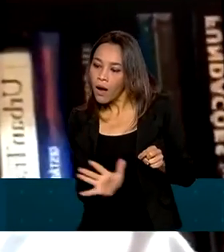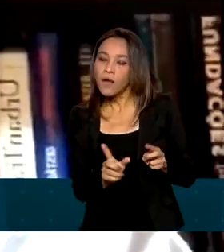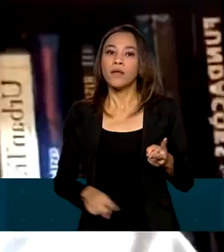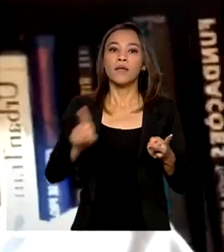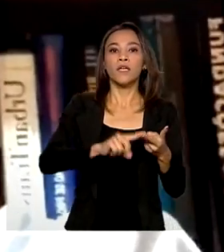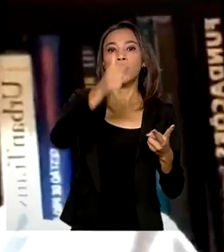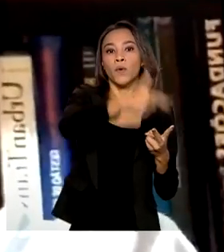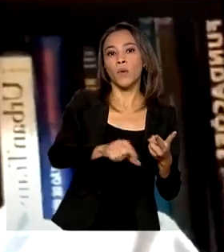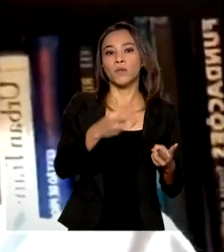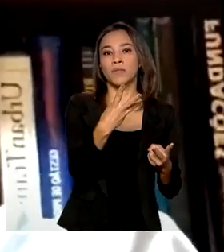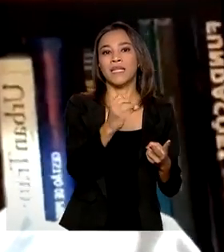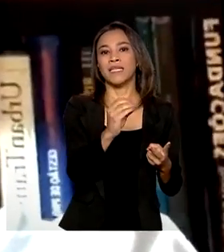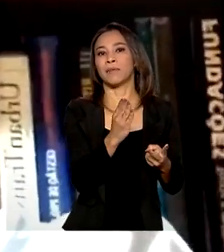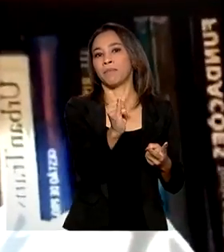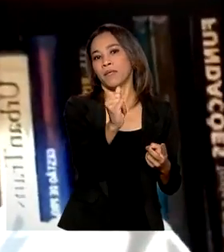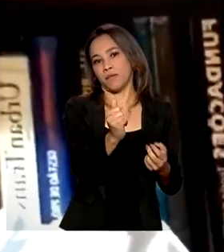privada cerca de 30 bilhões de reais em